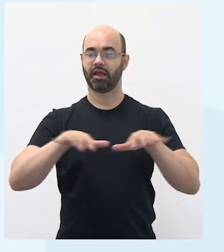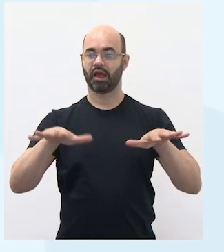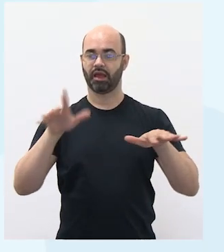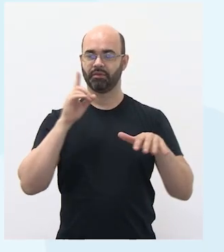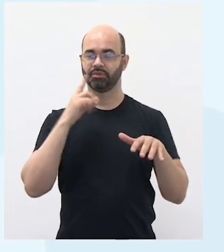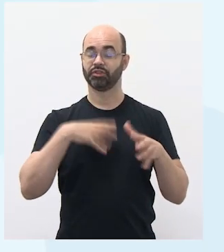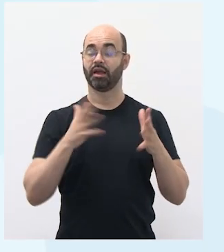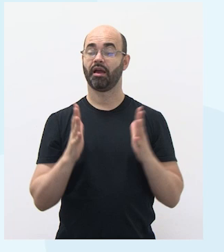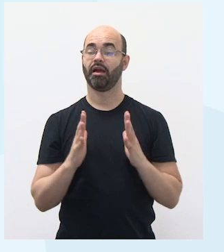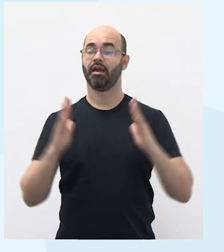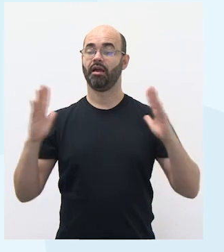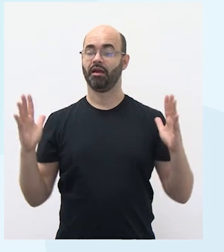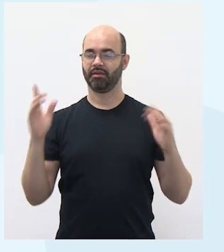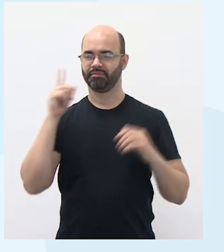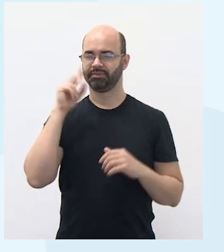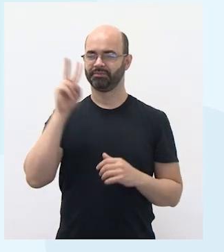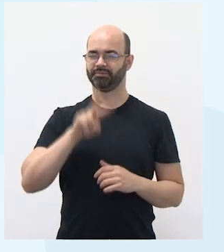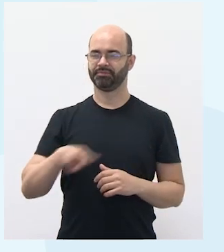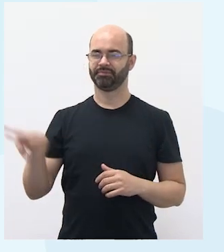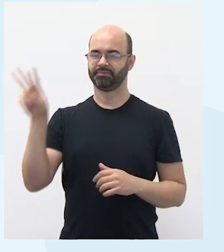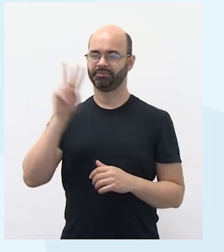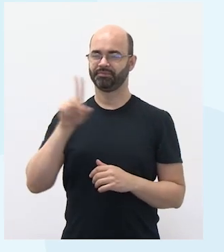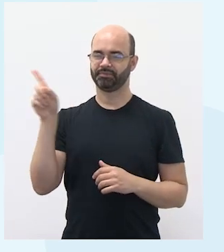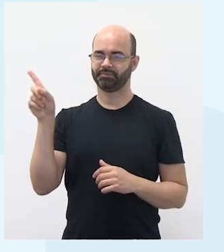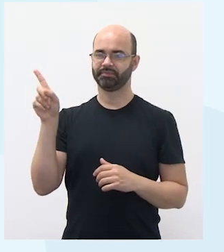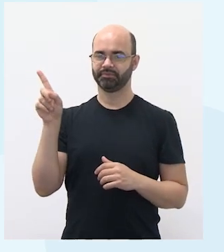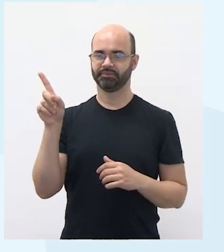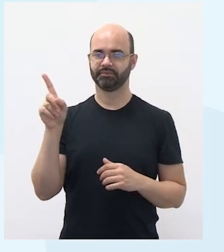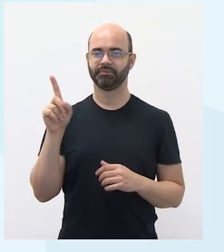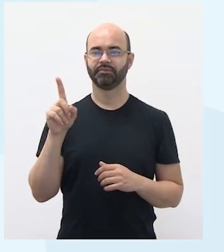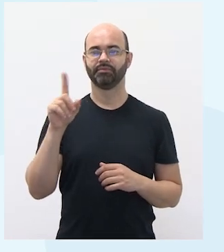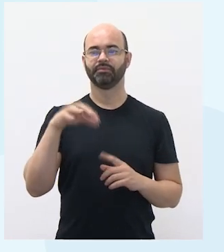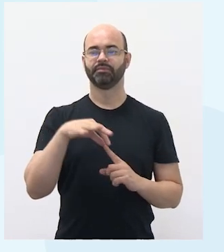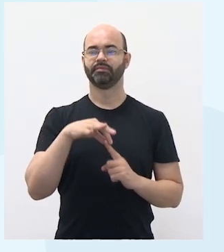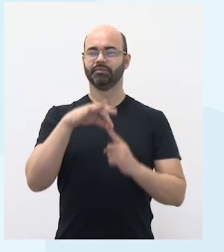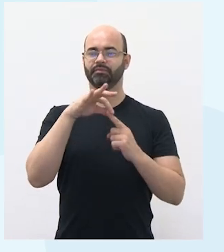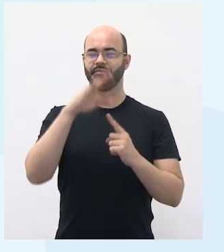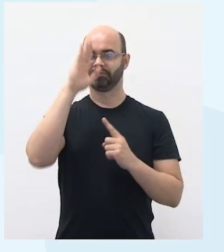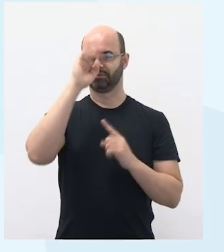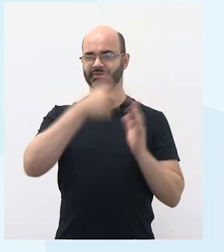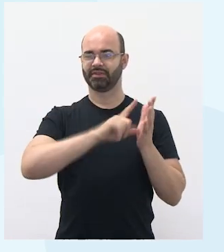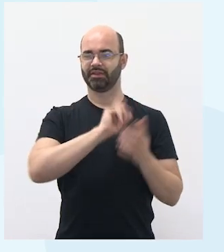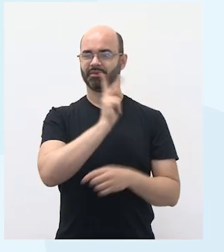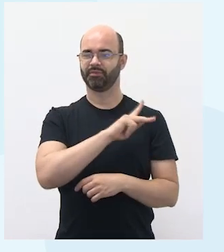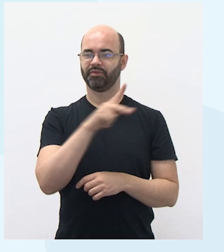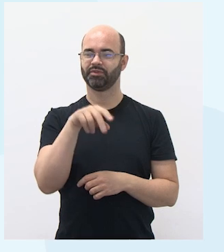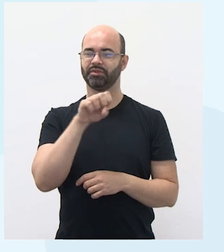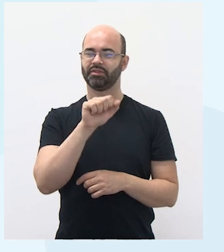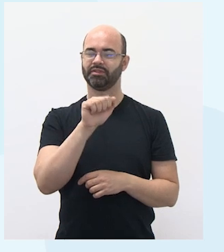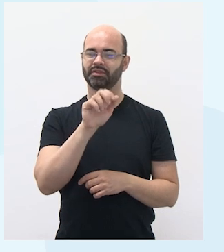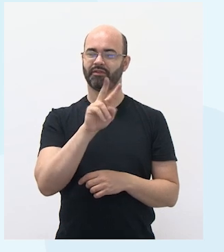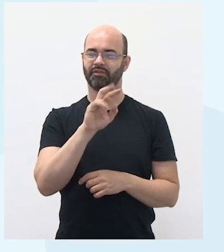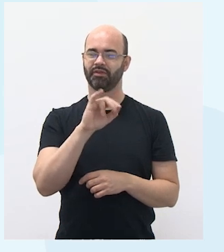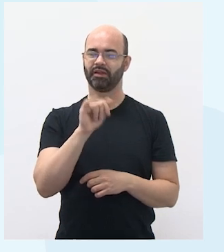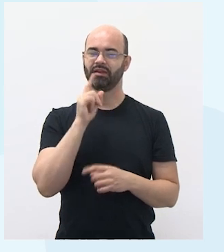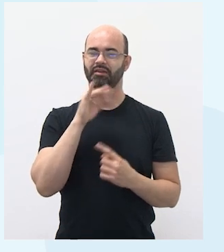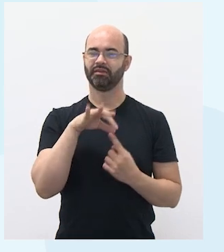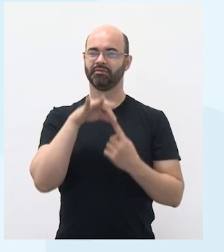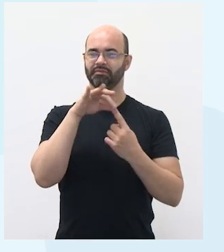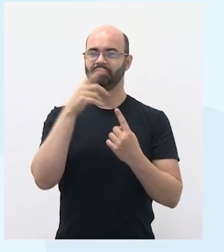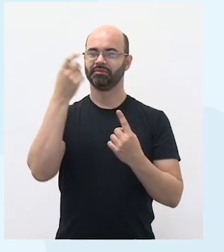ao encontro desse destaque que o professor Savoia dá, dessas novas